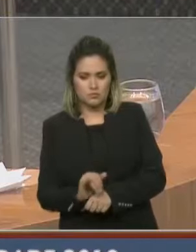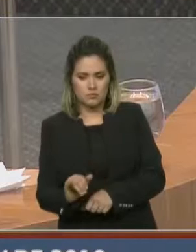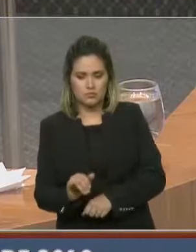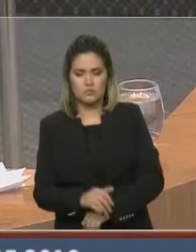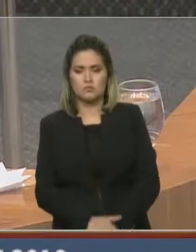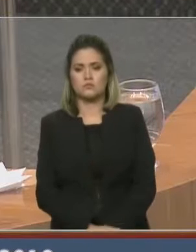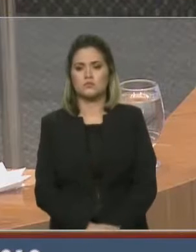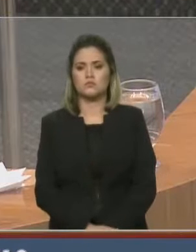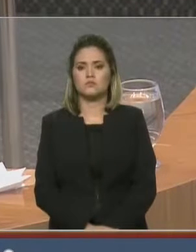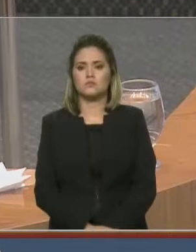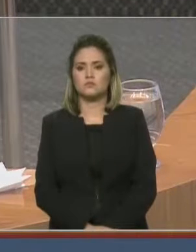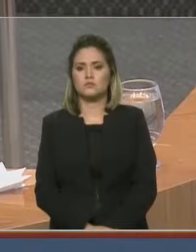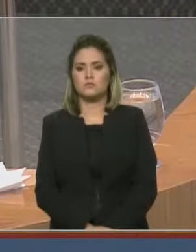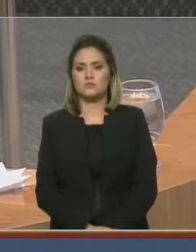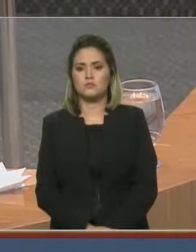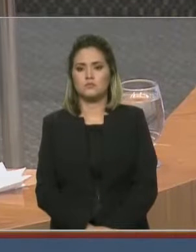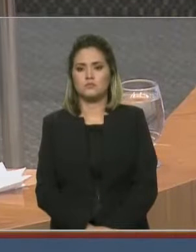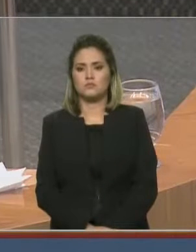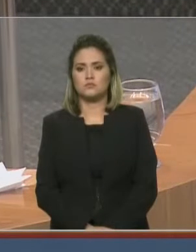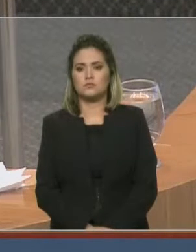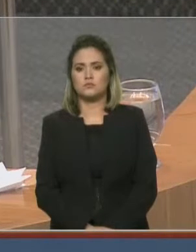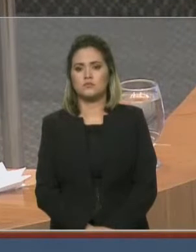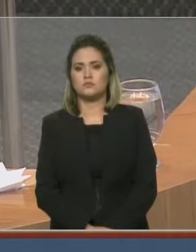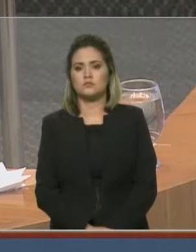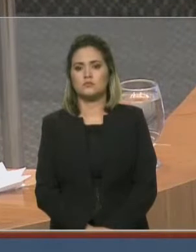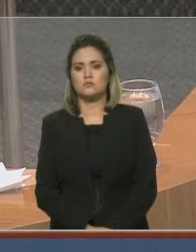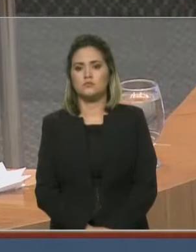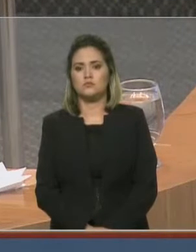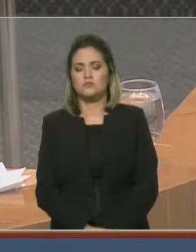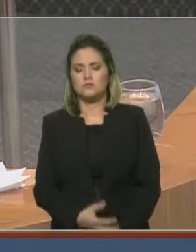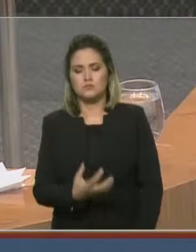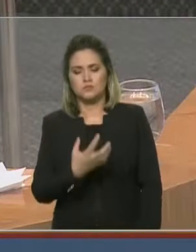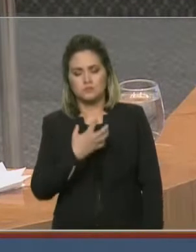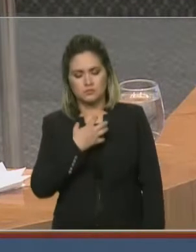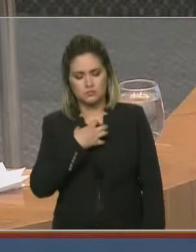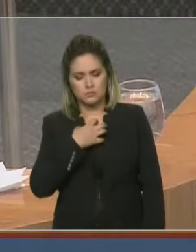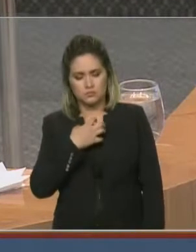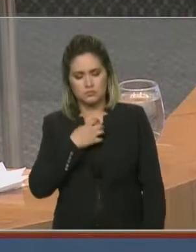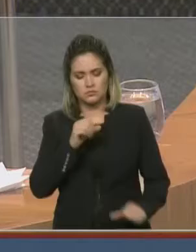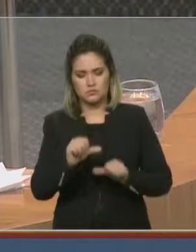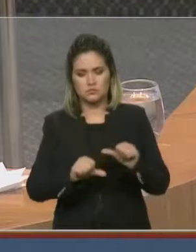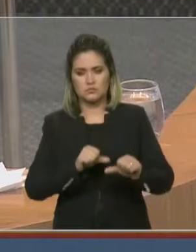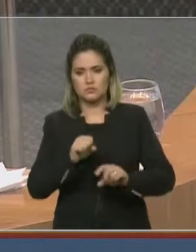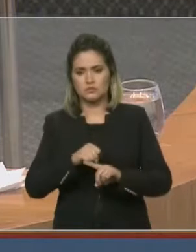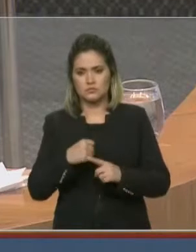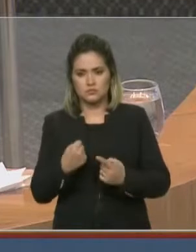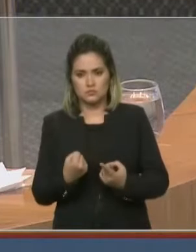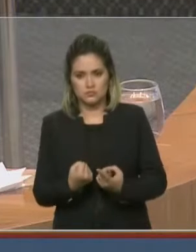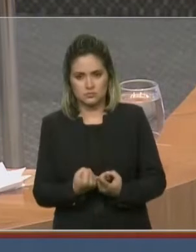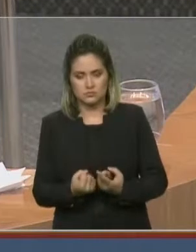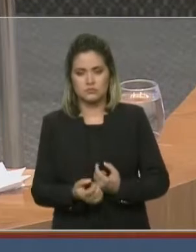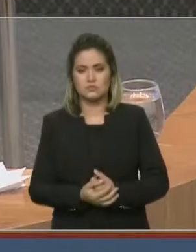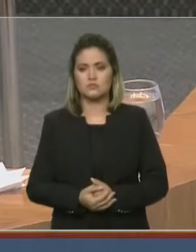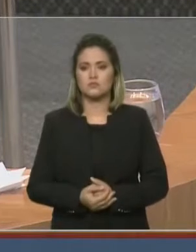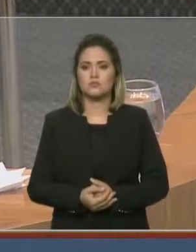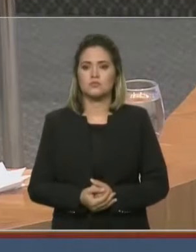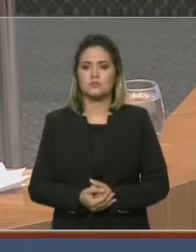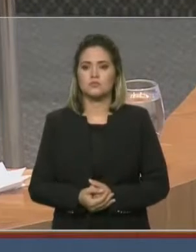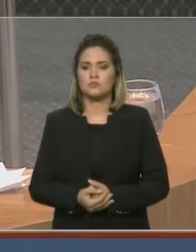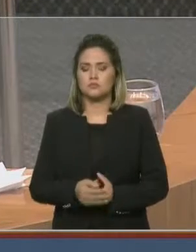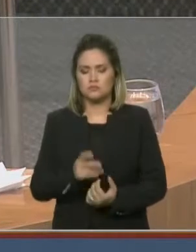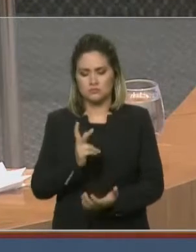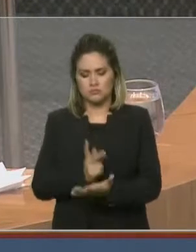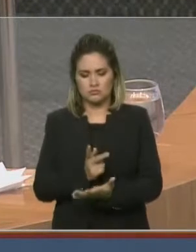de sensibilização para uma transformação social. Nesse sentido, é necessário, mais uma